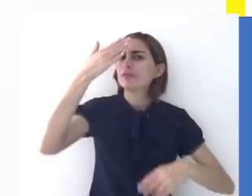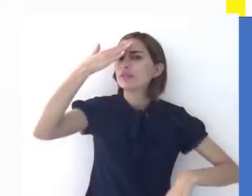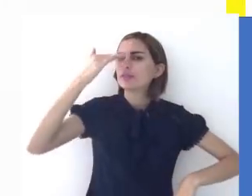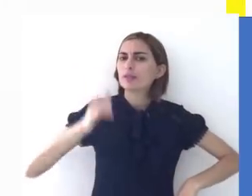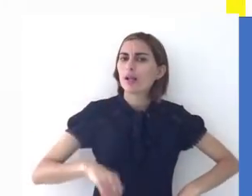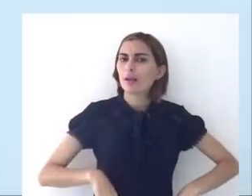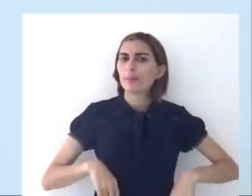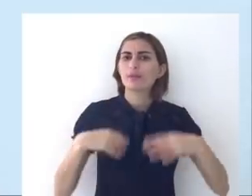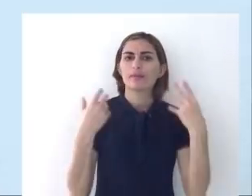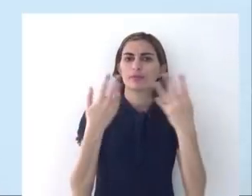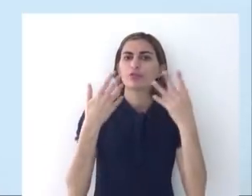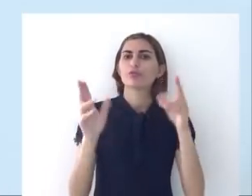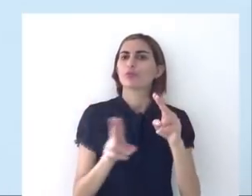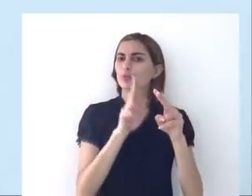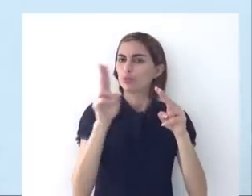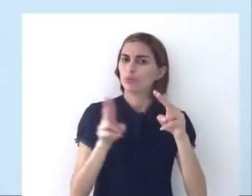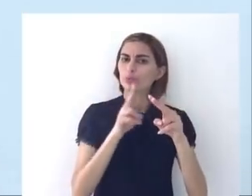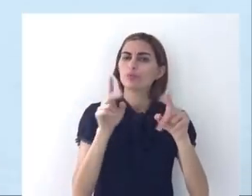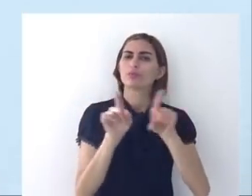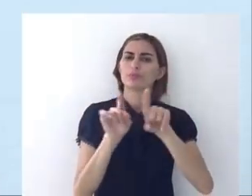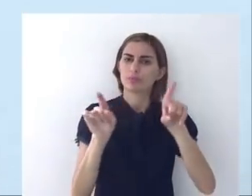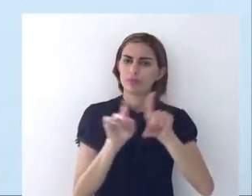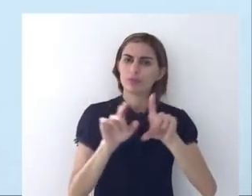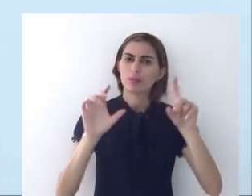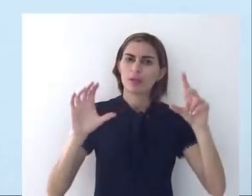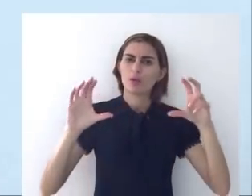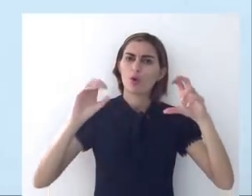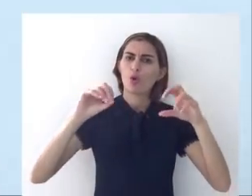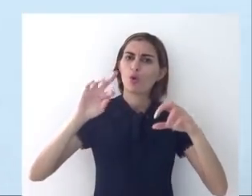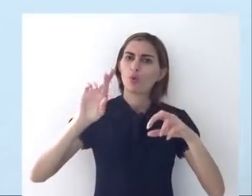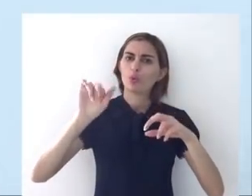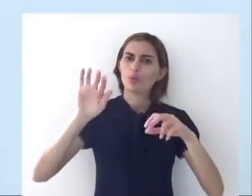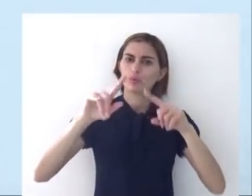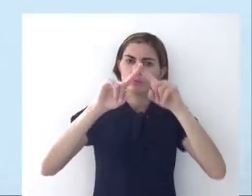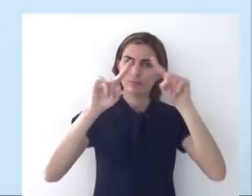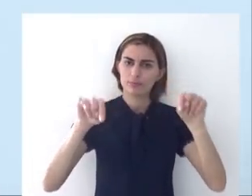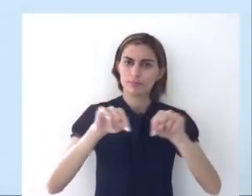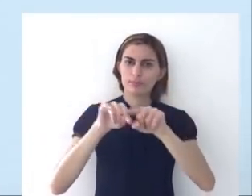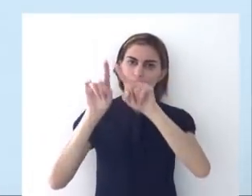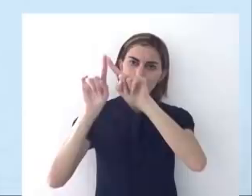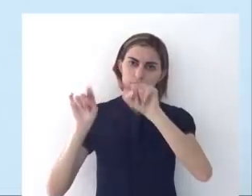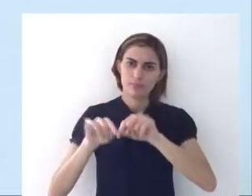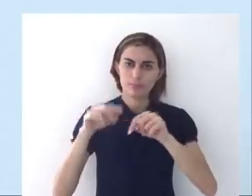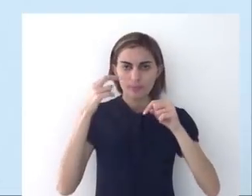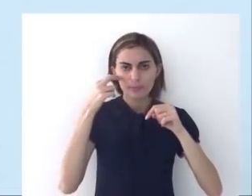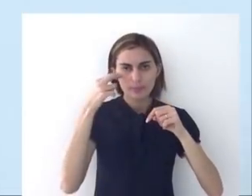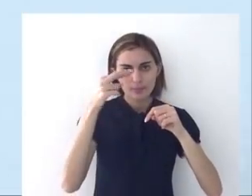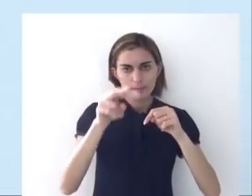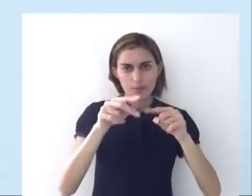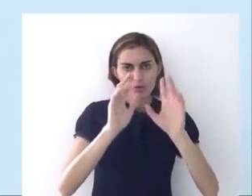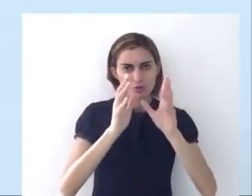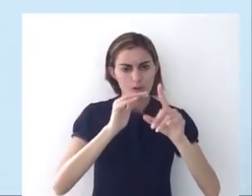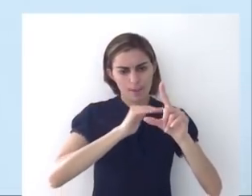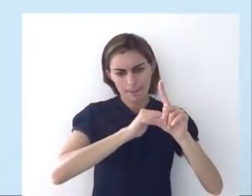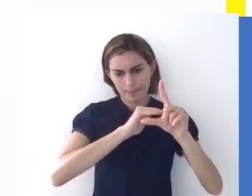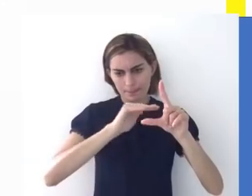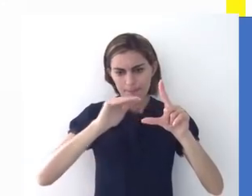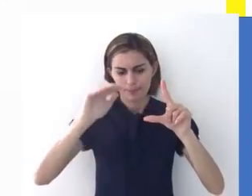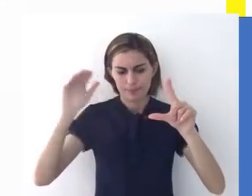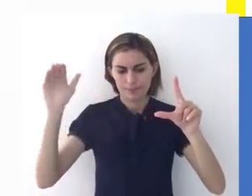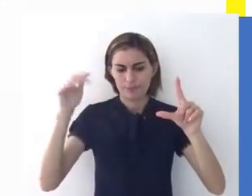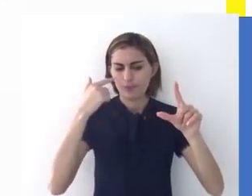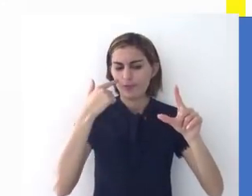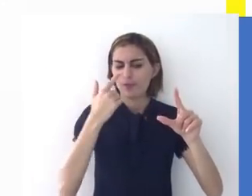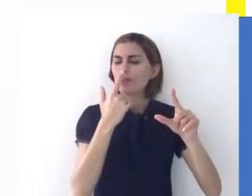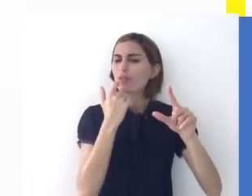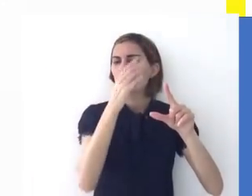congruentes. Milena, como é que tu sabe disso? A gente vai usar também congruência de triângulo. Então, olha, observa aqui, eu